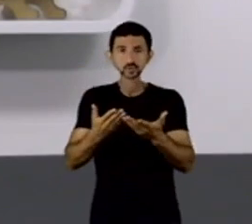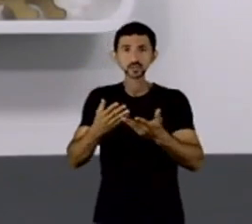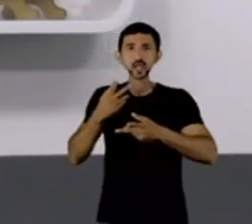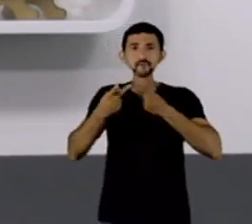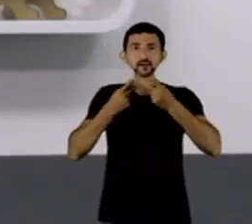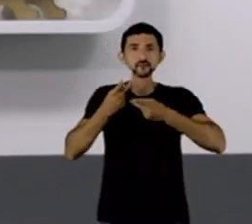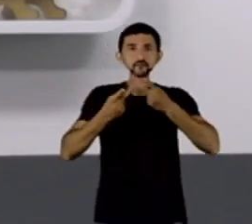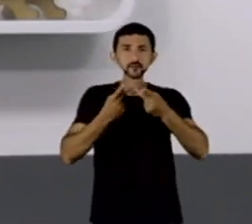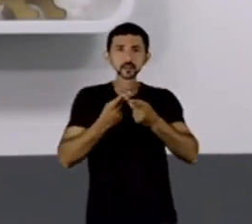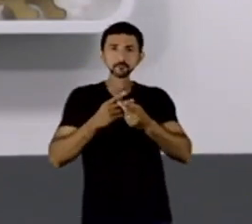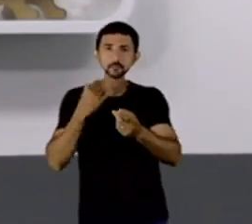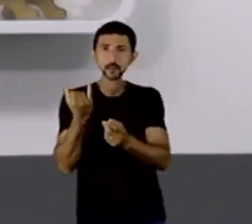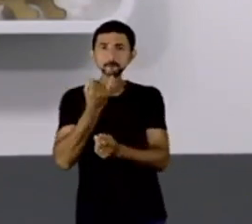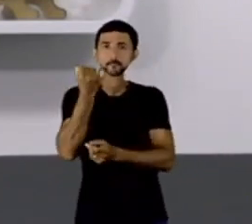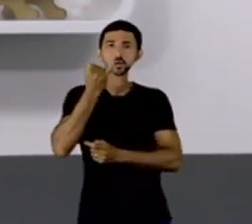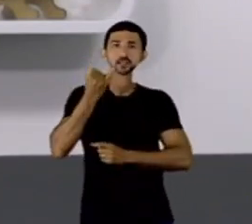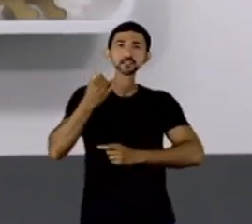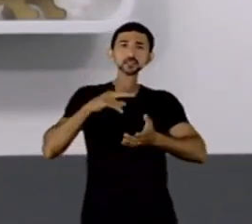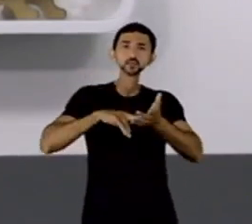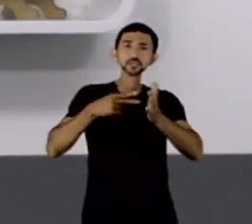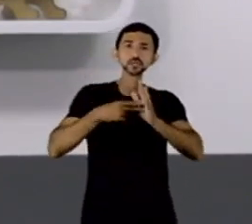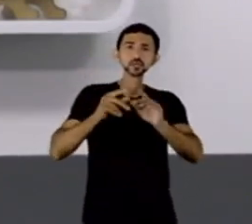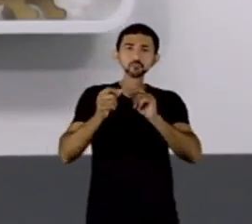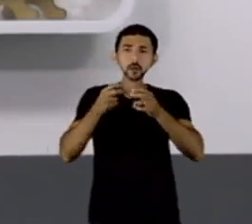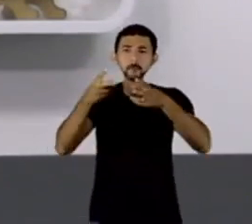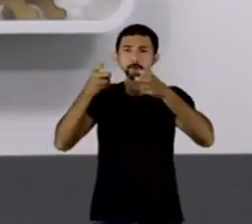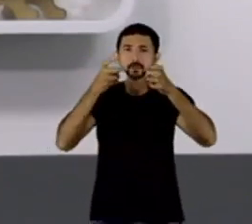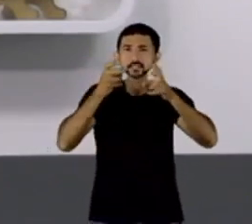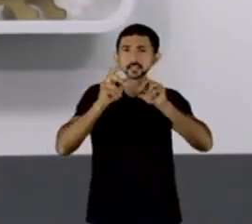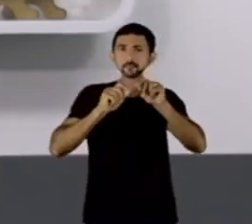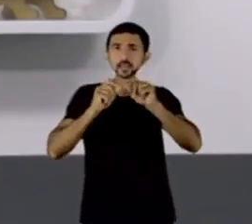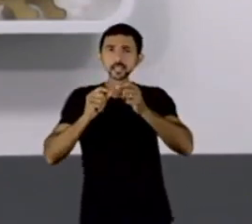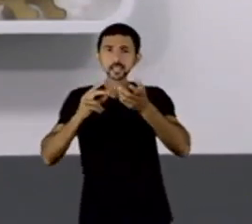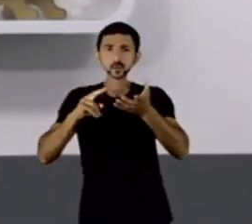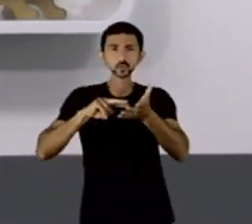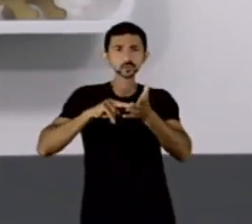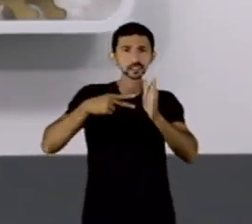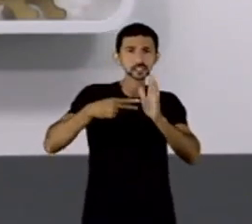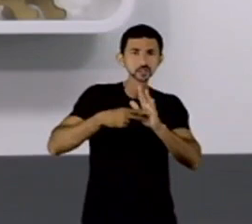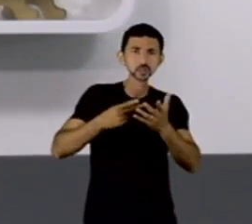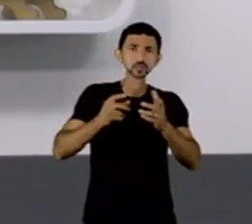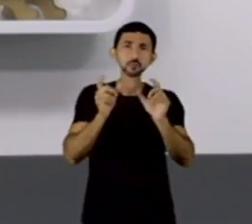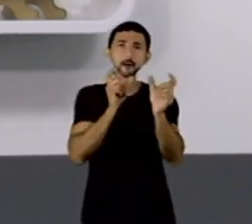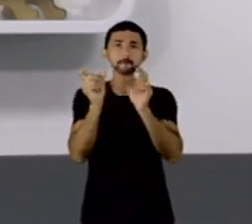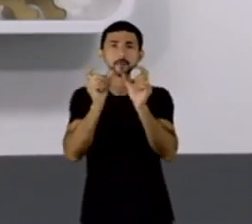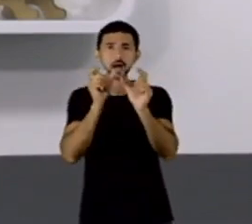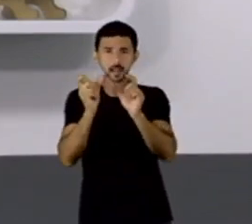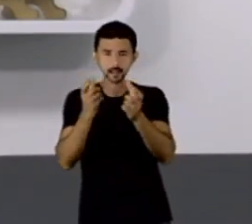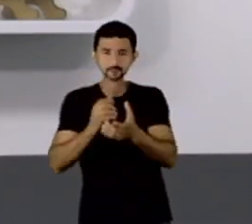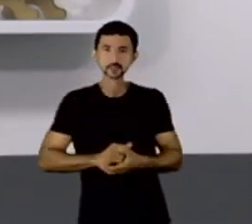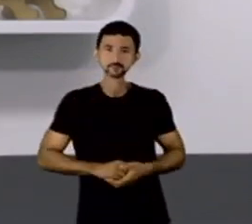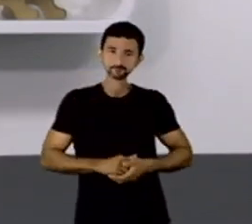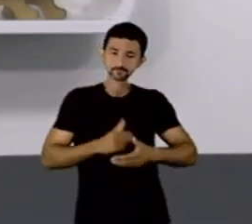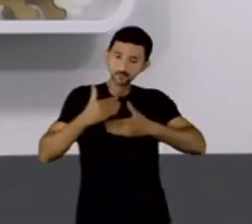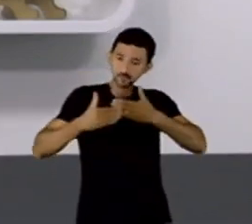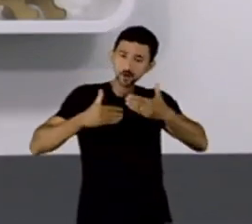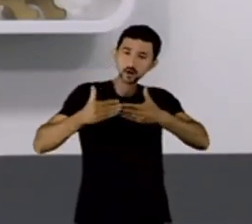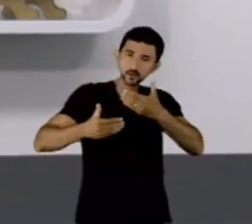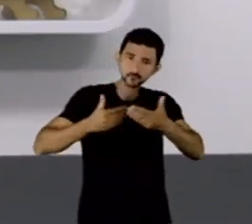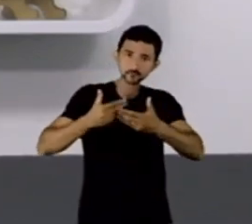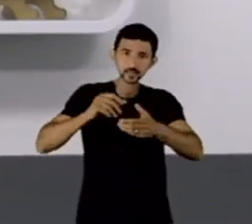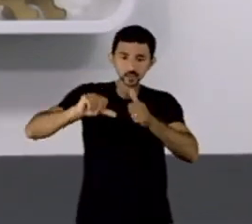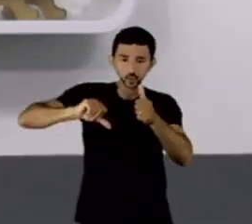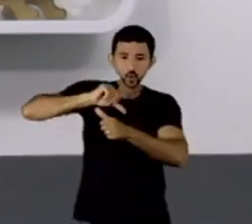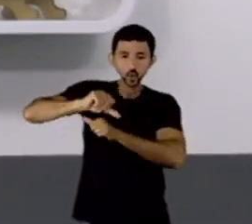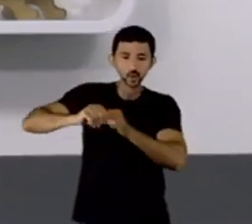vamos falar da importância de nós percebermos os sentidos que as palavras adquirem à medida que elas mudam